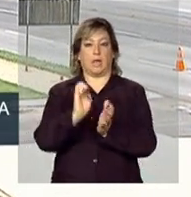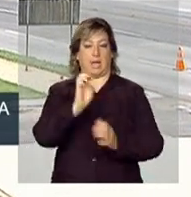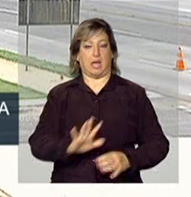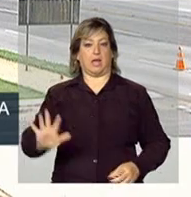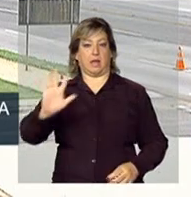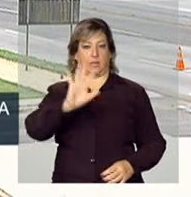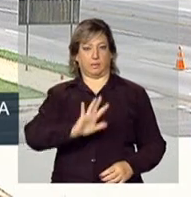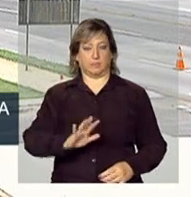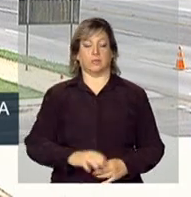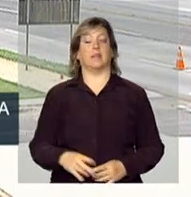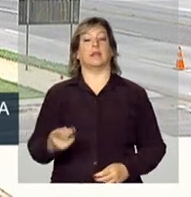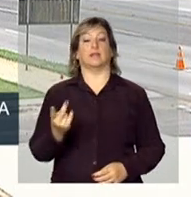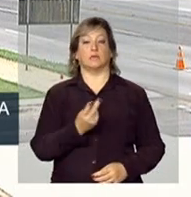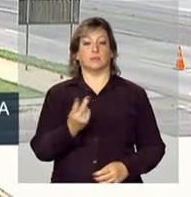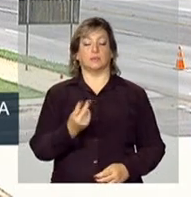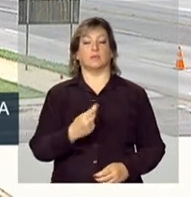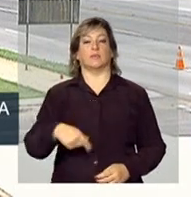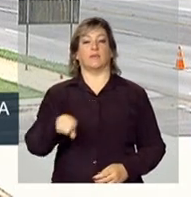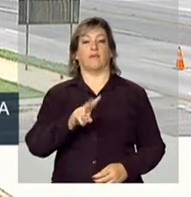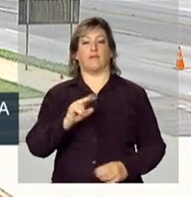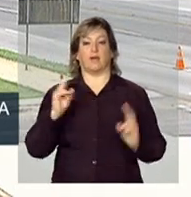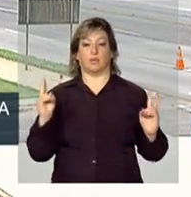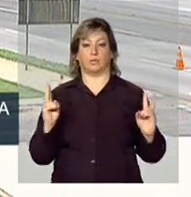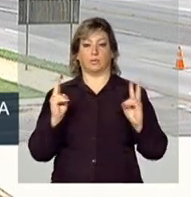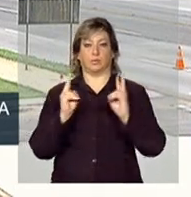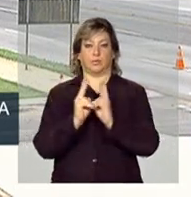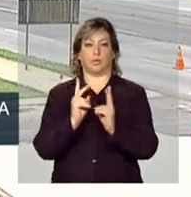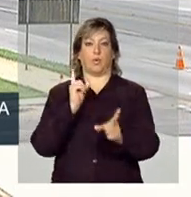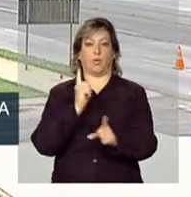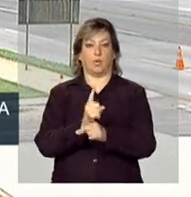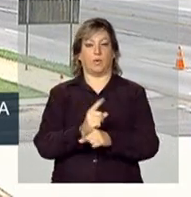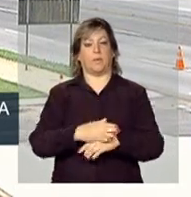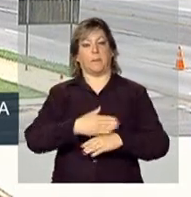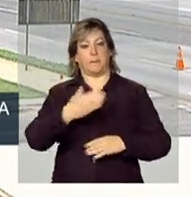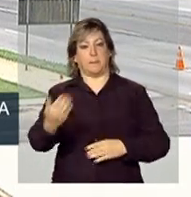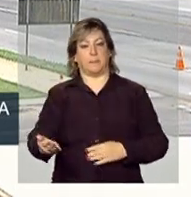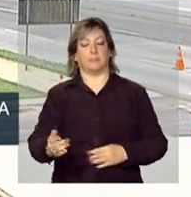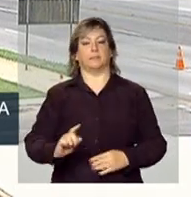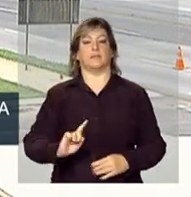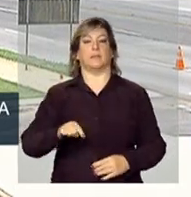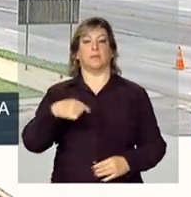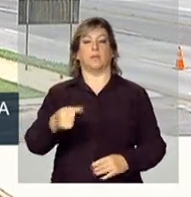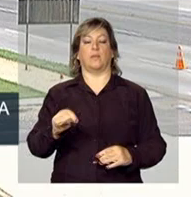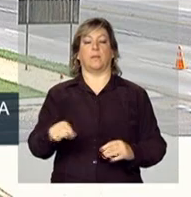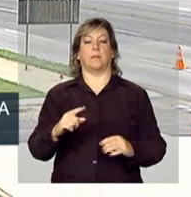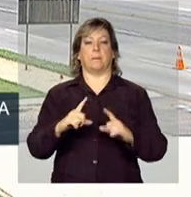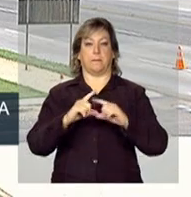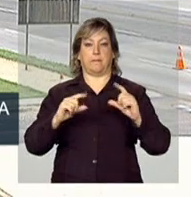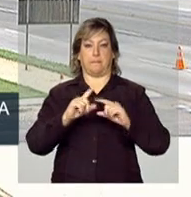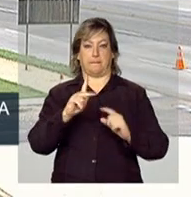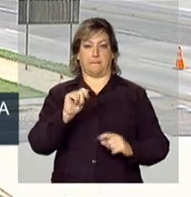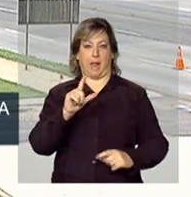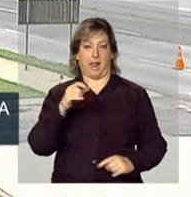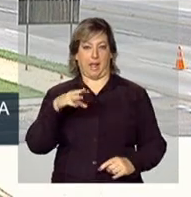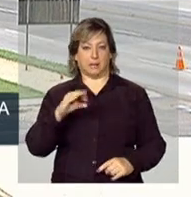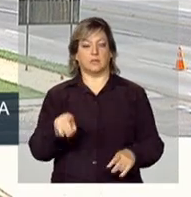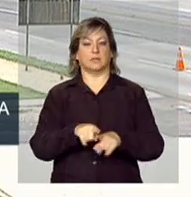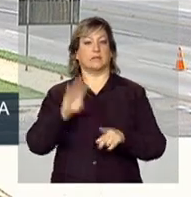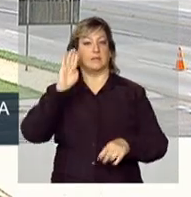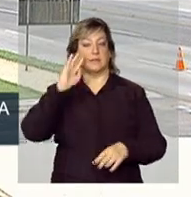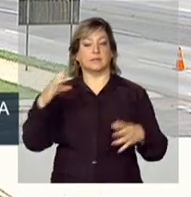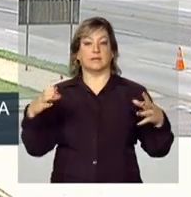europeia eles vão se encontrar logo mais no Palácio do Planalto e entre os